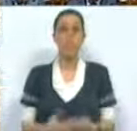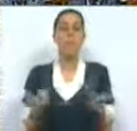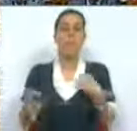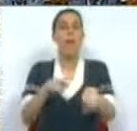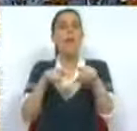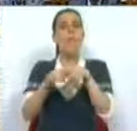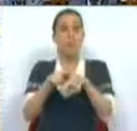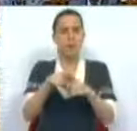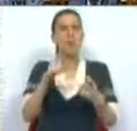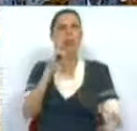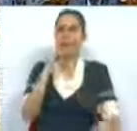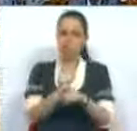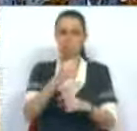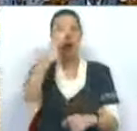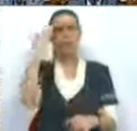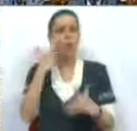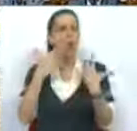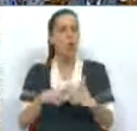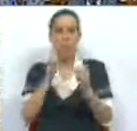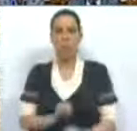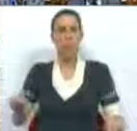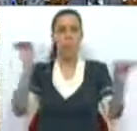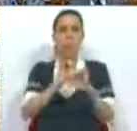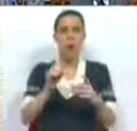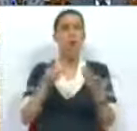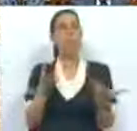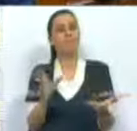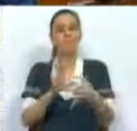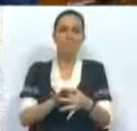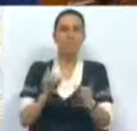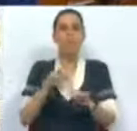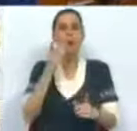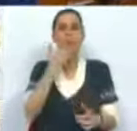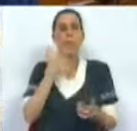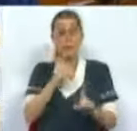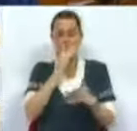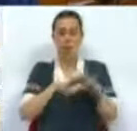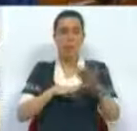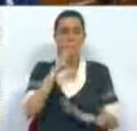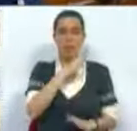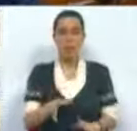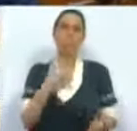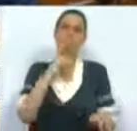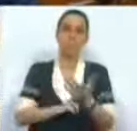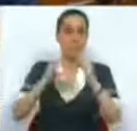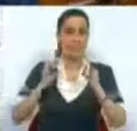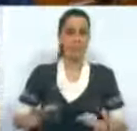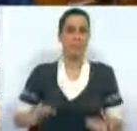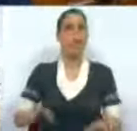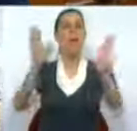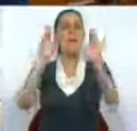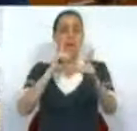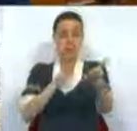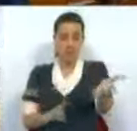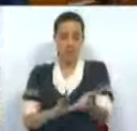São políticas duras e exigentes? Sem dúvida. São impopulares e seria mais cómodo não as aplicar? Certamente. Mas